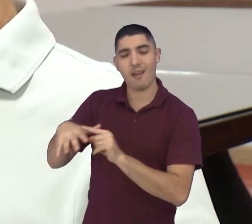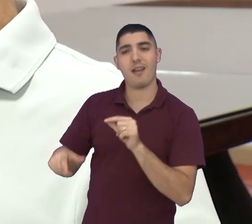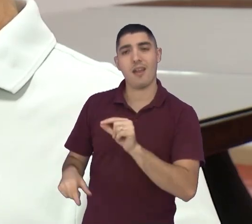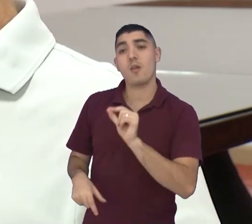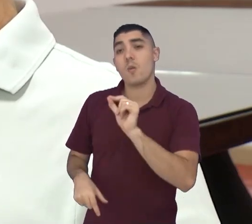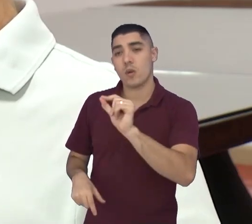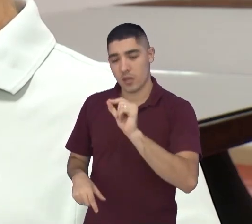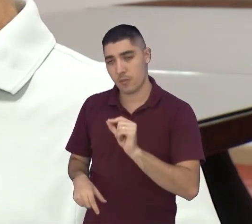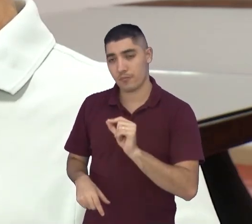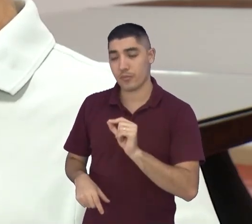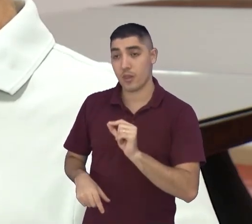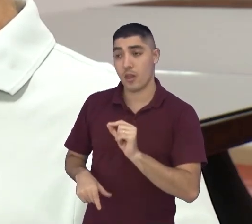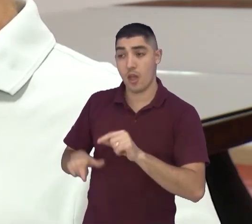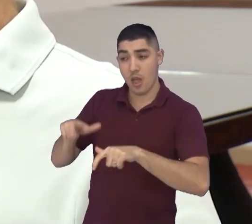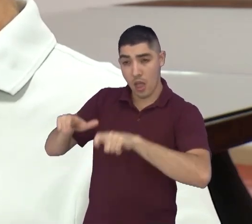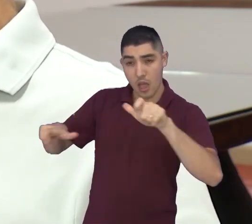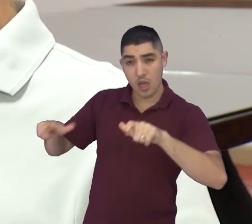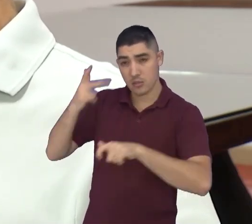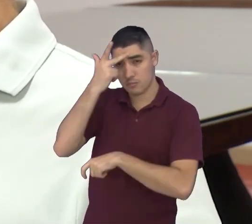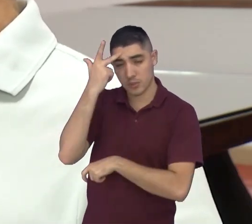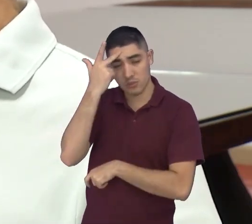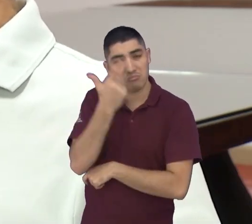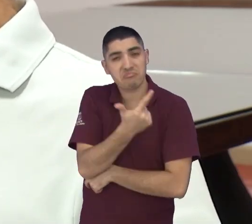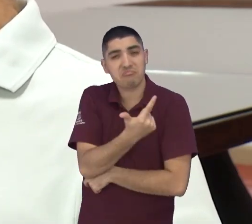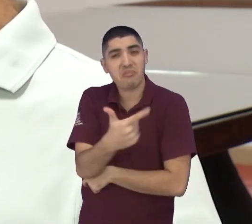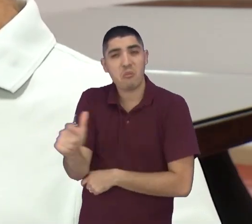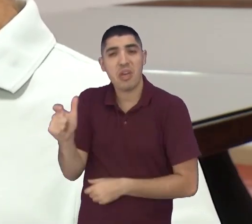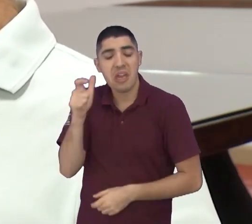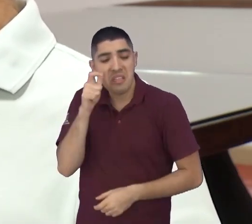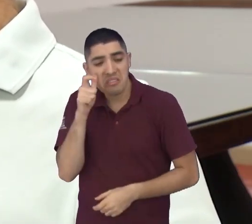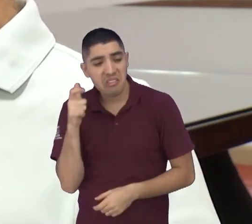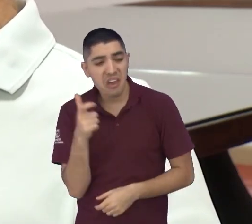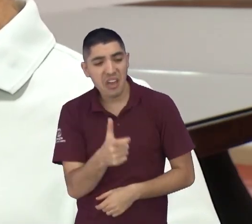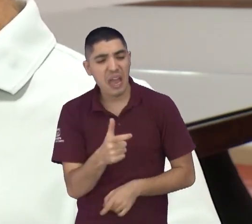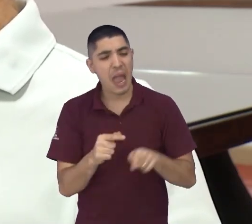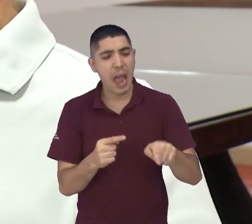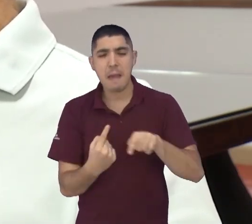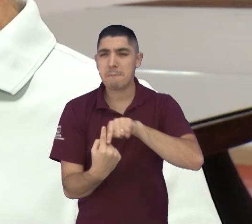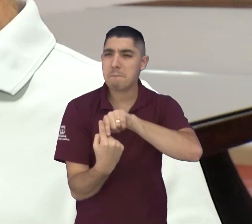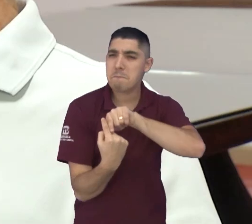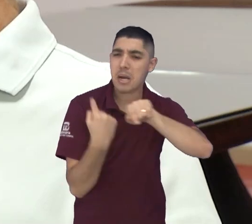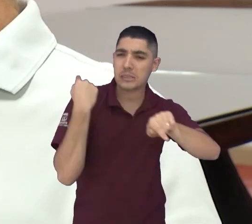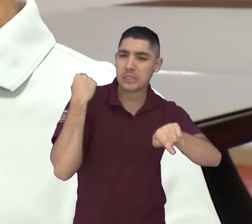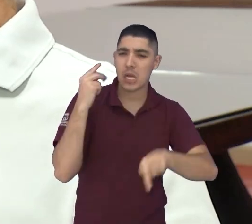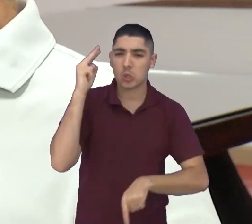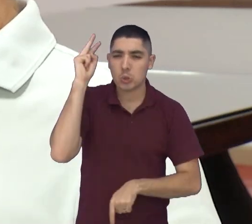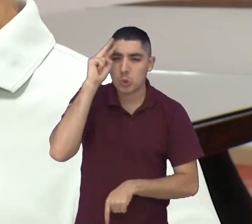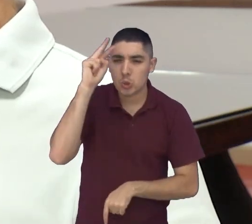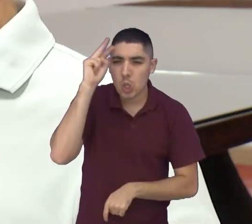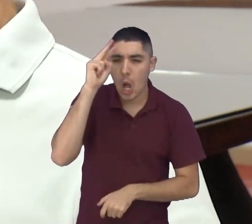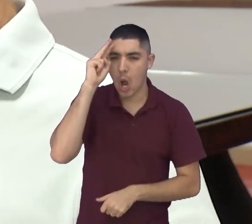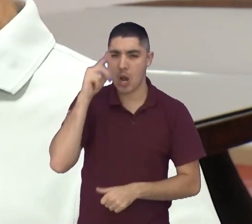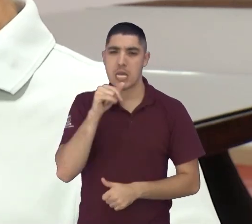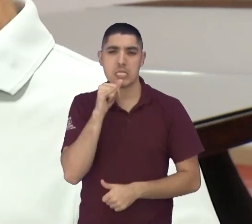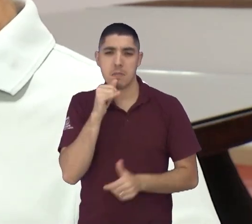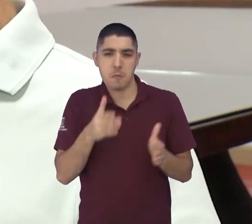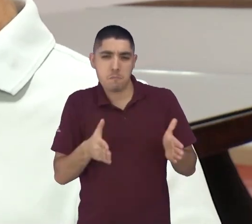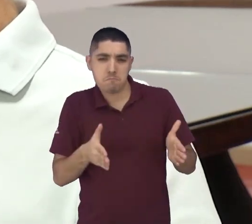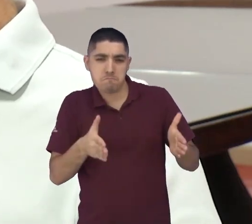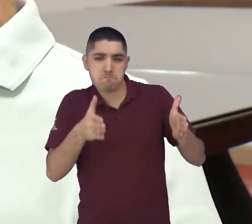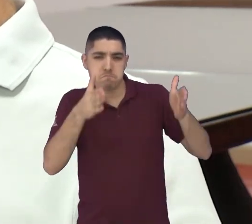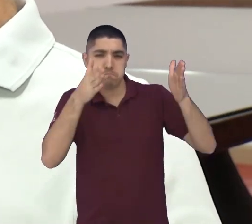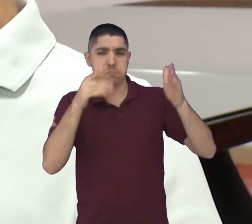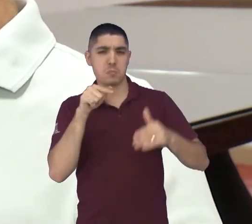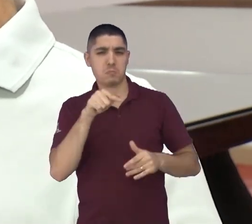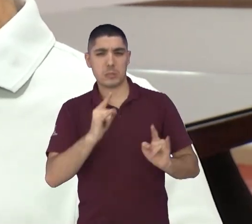uma grande parte das vezes, não se interessa muito por história, por prédios históricos, por qualquer coisa